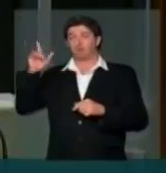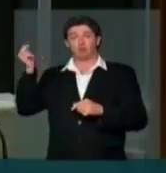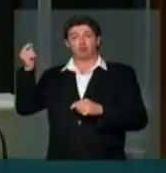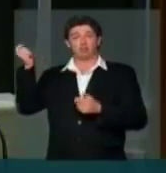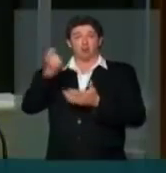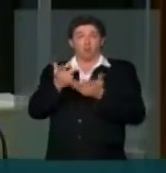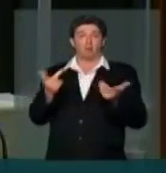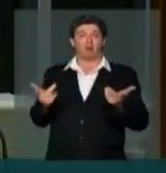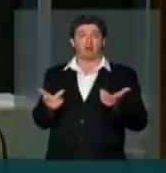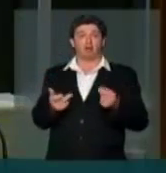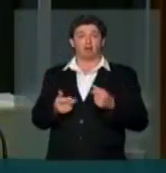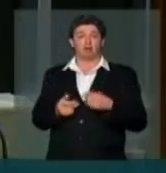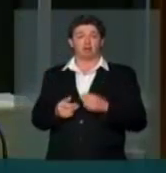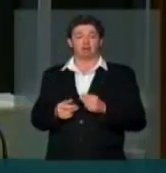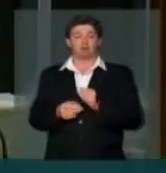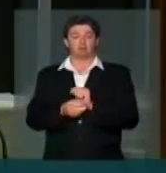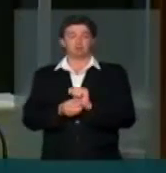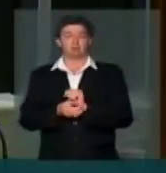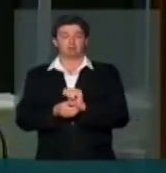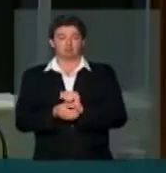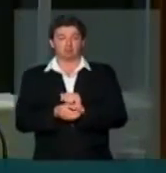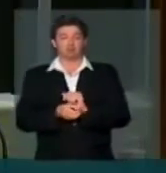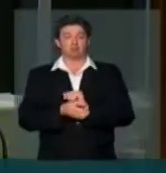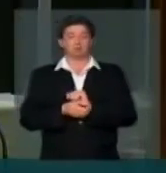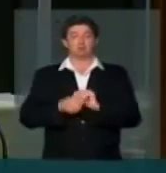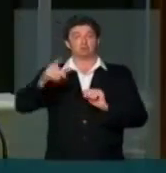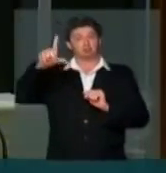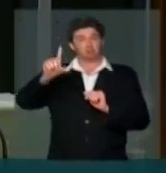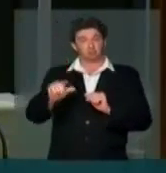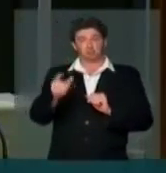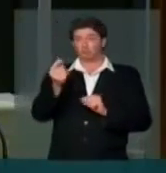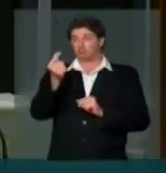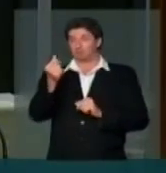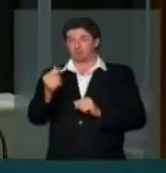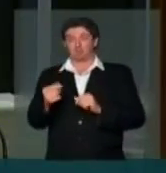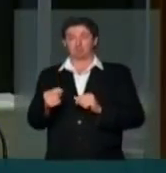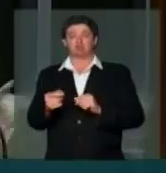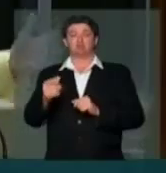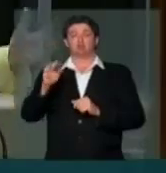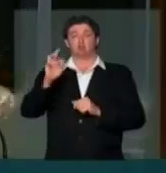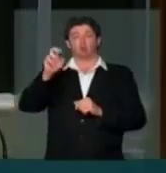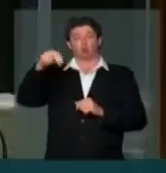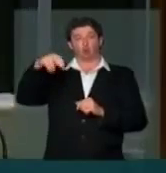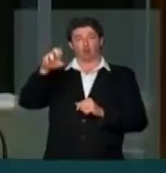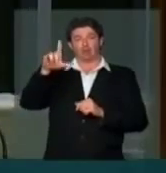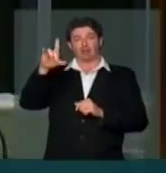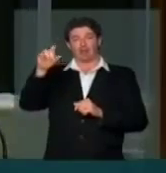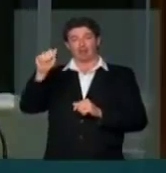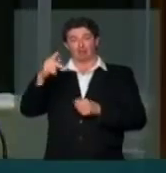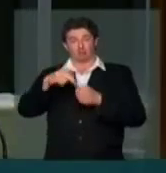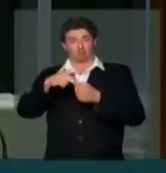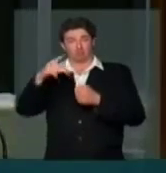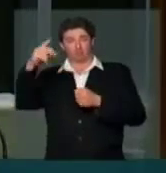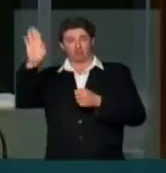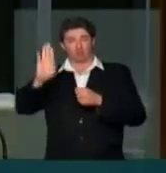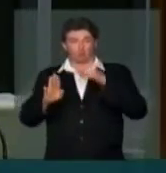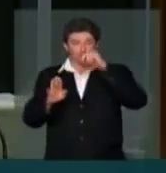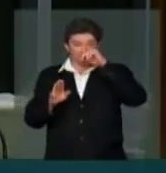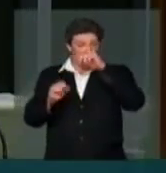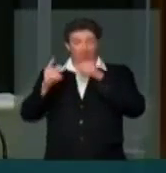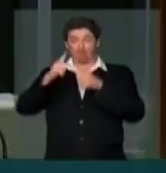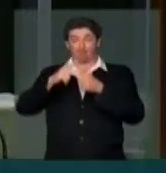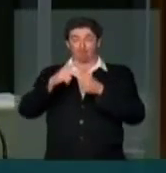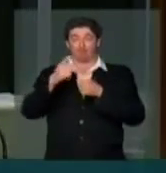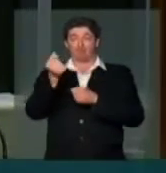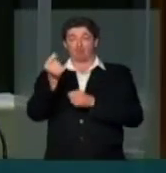já vem afetando nesse último período, reduzindo o preço do tonel do petróleo, reduzindo